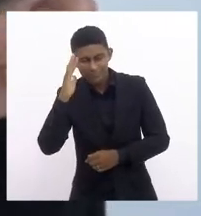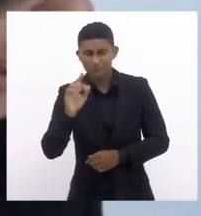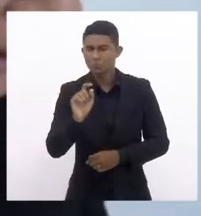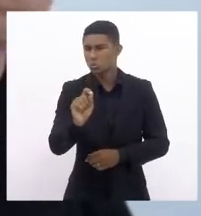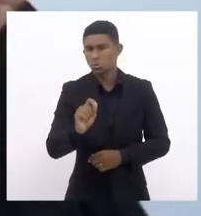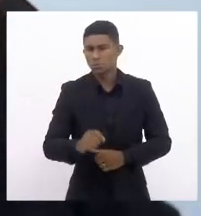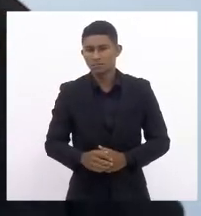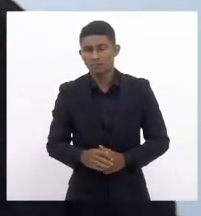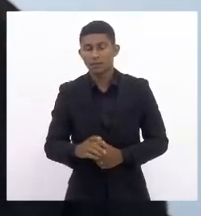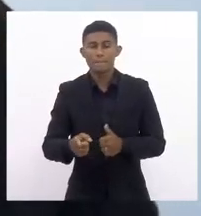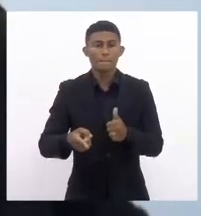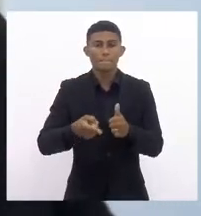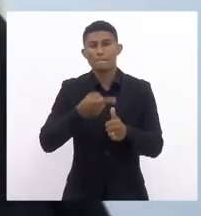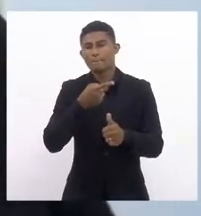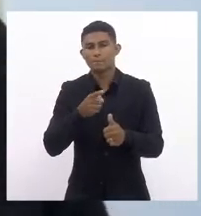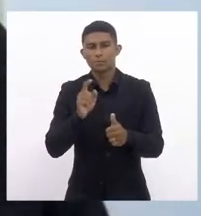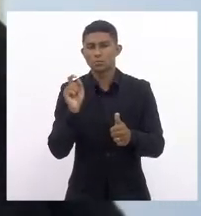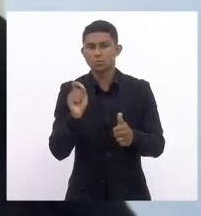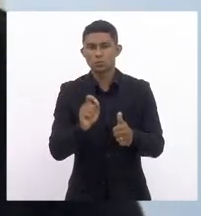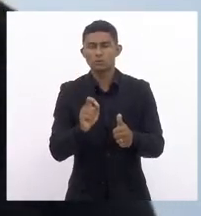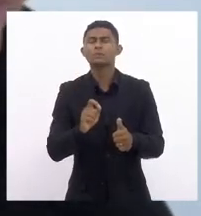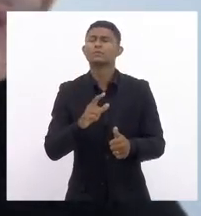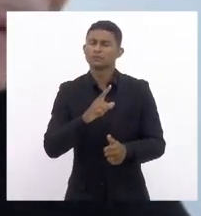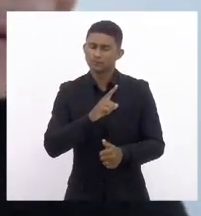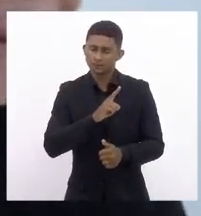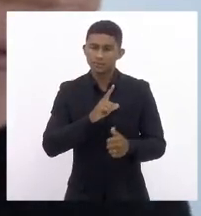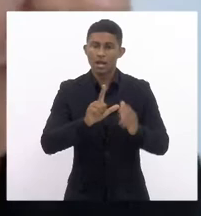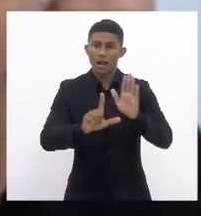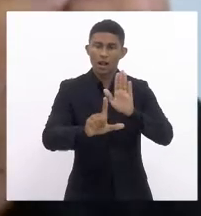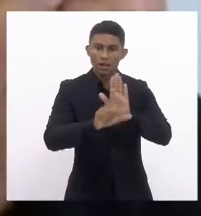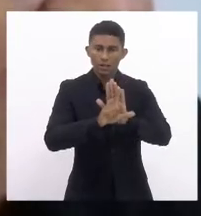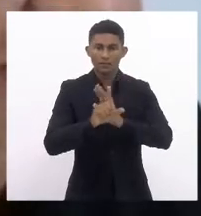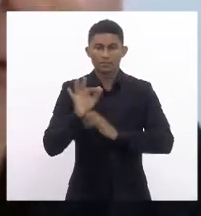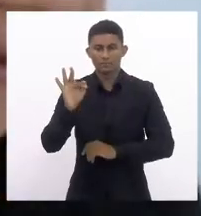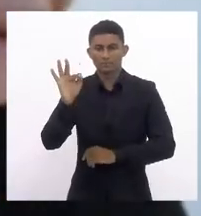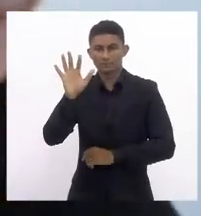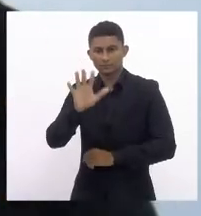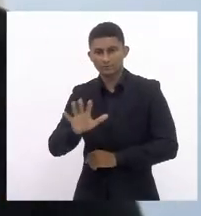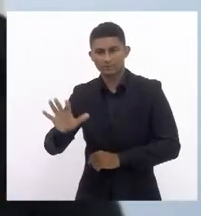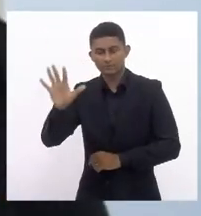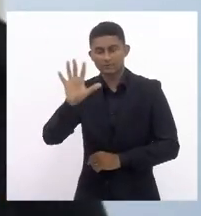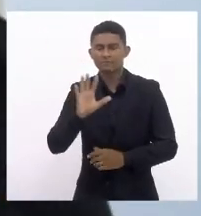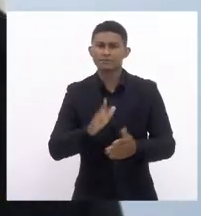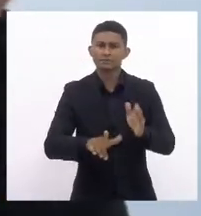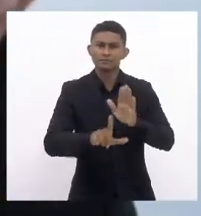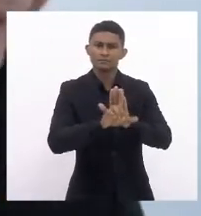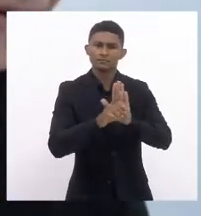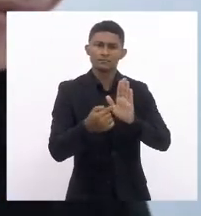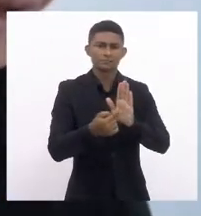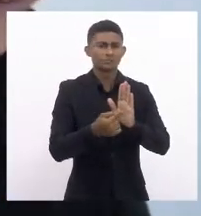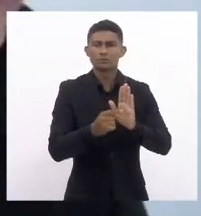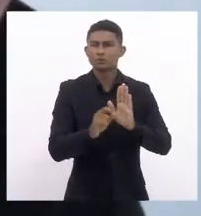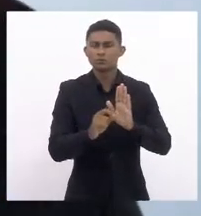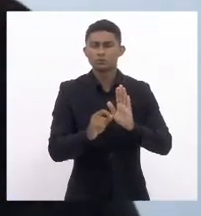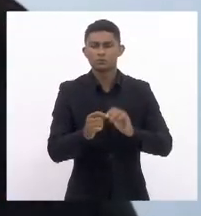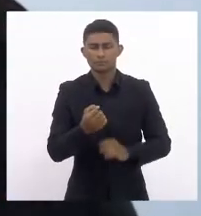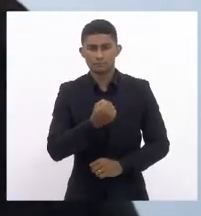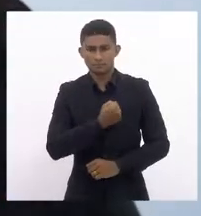lugar, existe uma lei federal, a lei